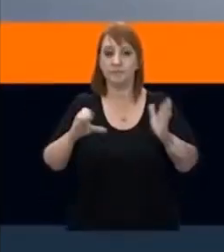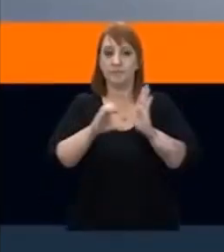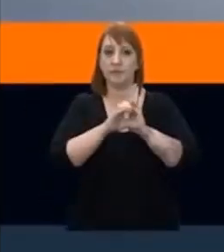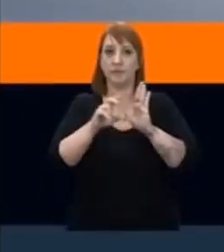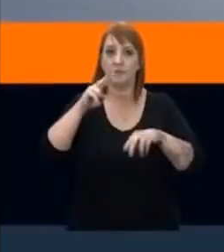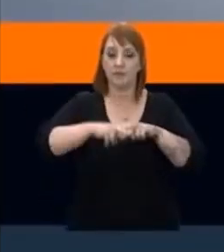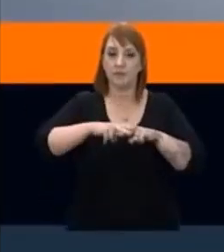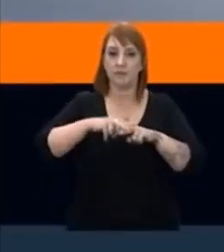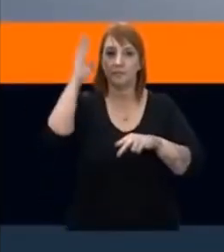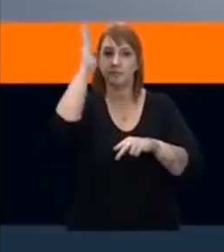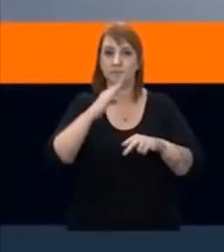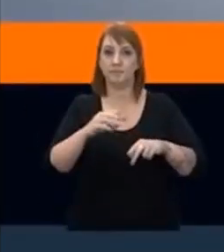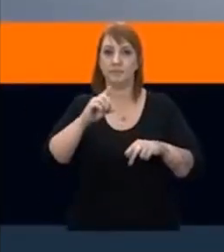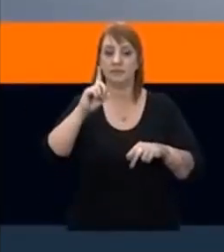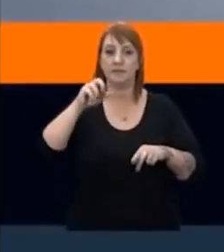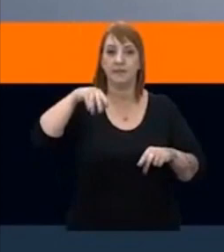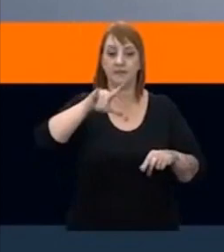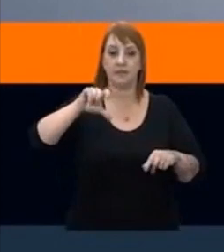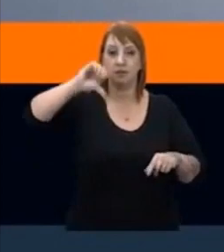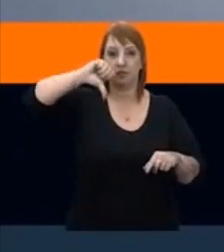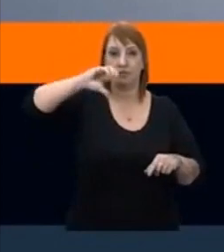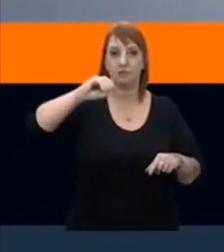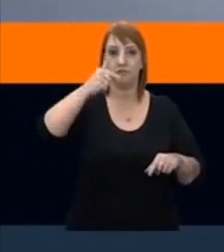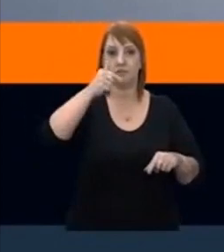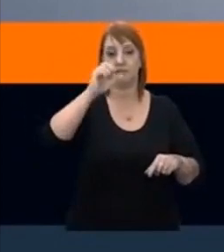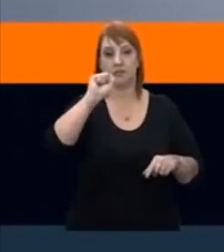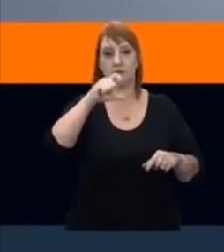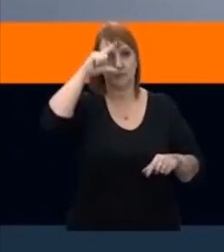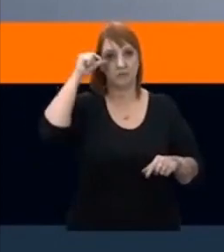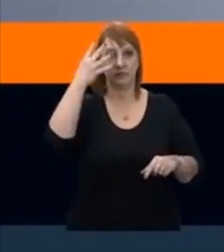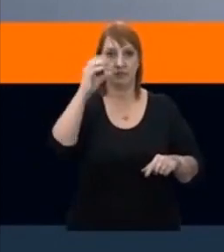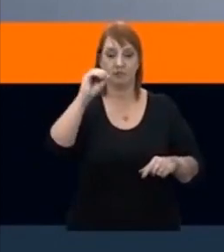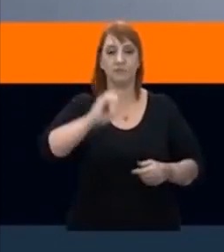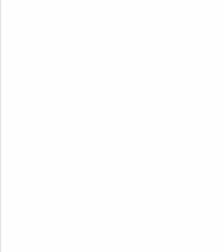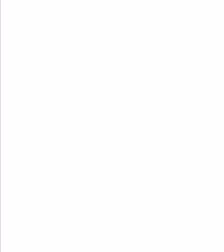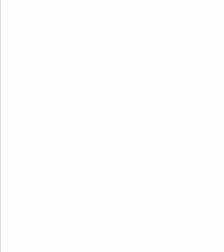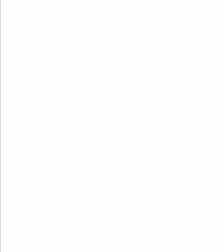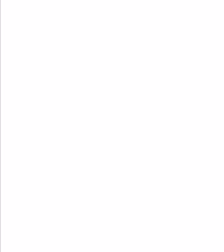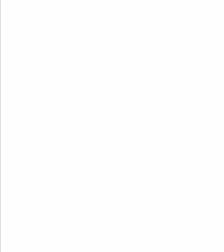Pela atualização do Código Penal Brasileiro, sou Daniel da Gente, 9078, com Márcio França, 40.